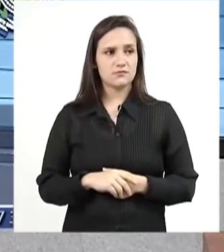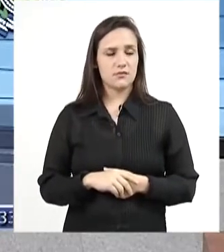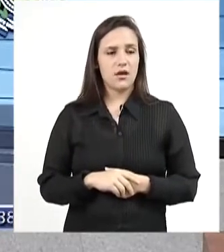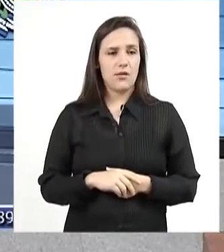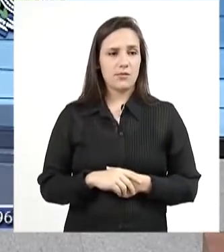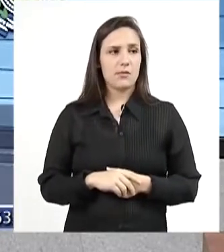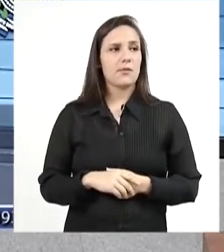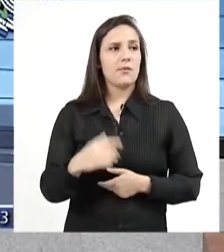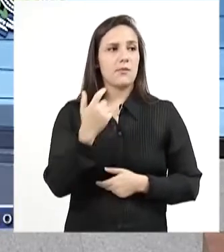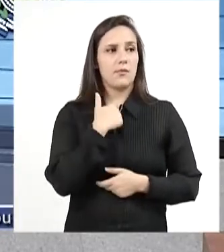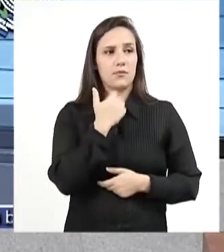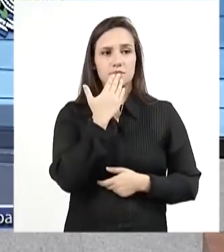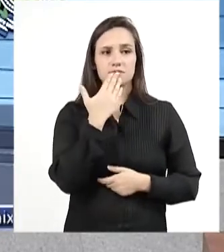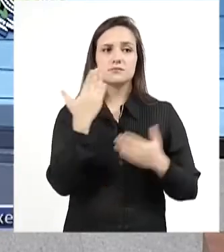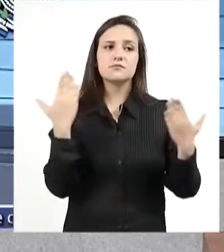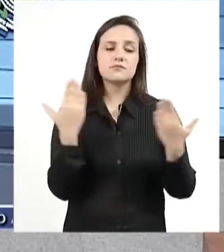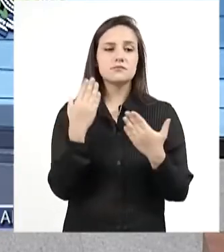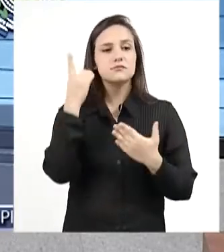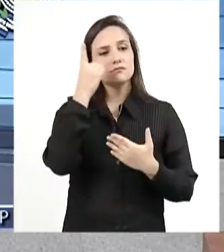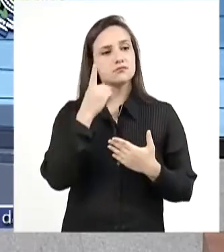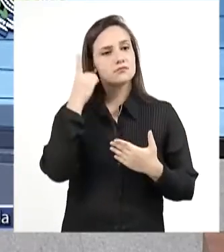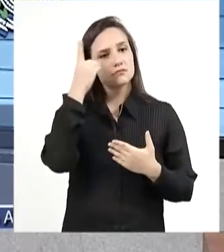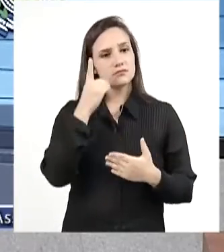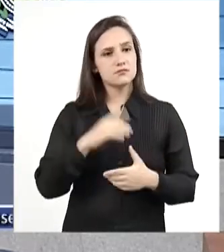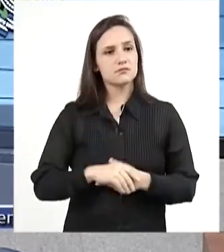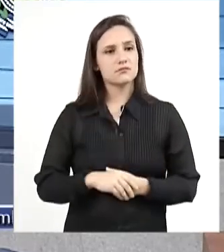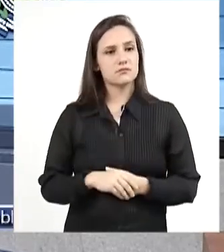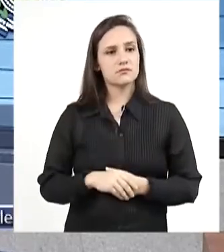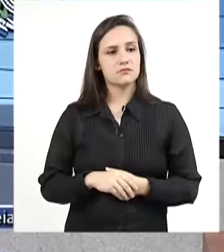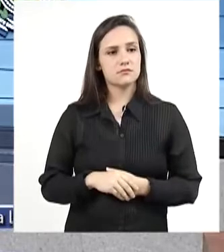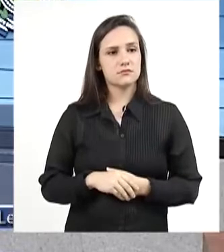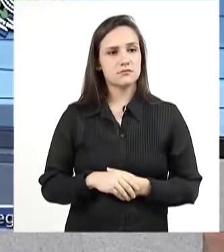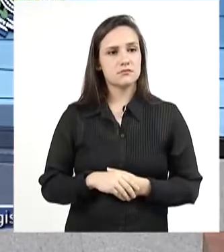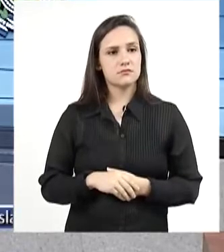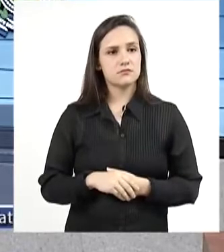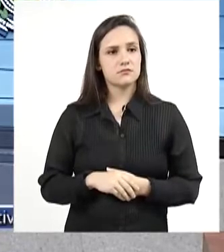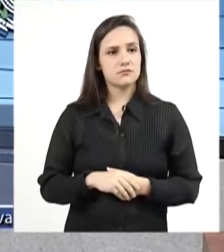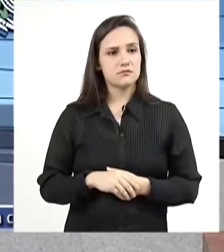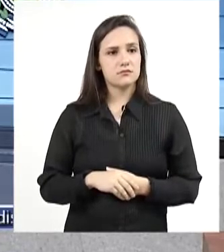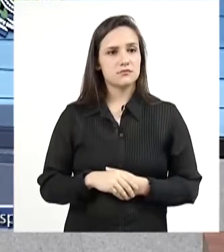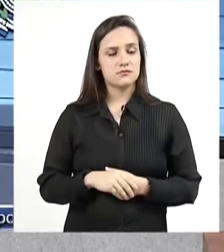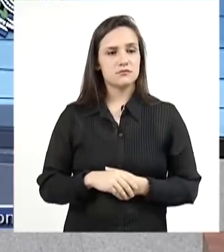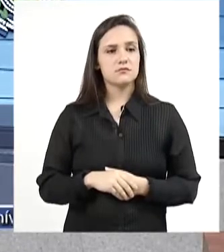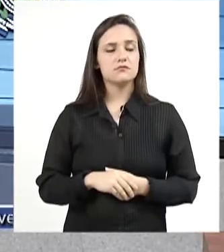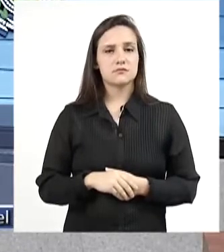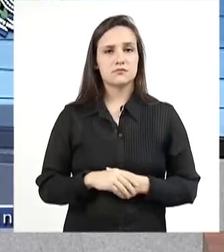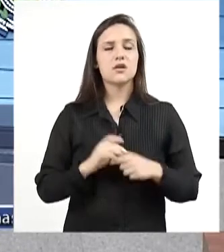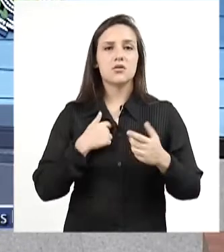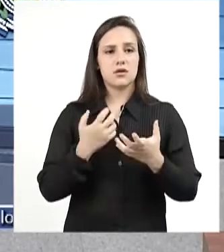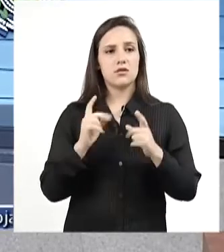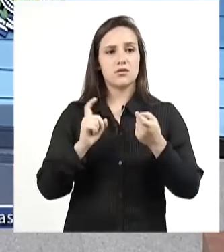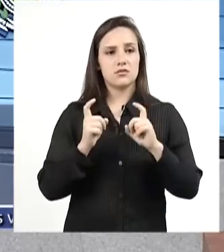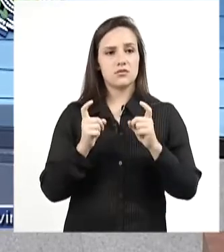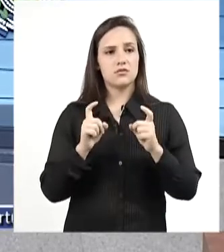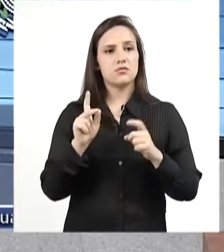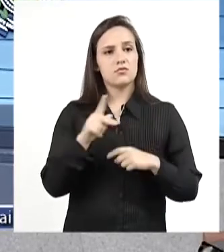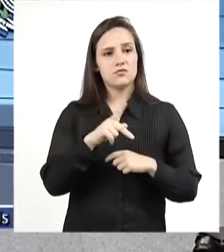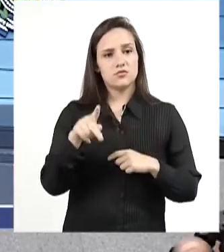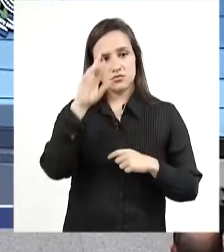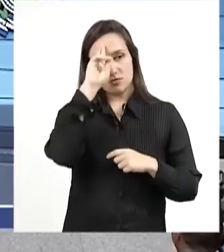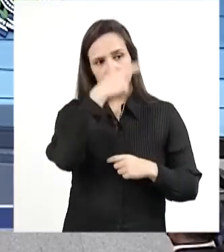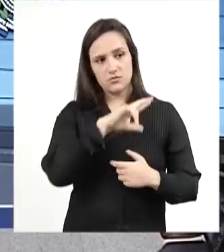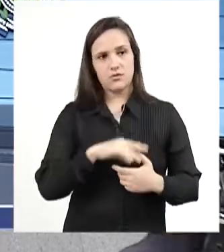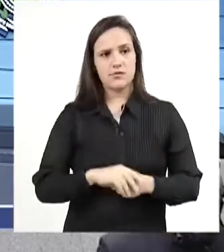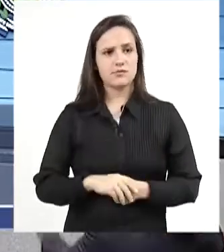Solicito que os senhores deputados possam fazer uma reunião aqui na sala. Deputado professor Reinaldo,